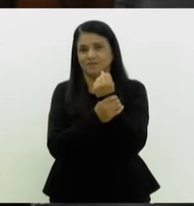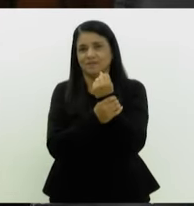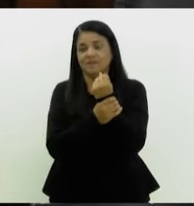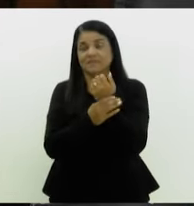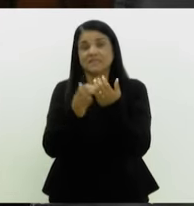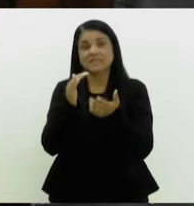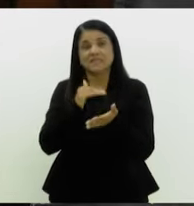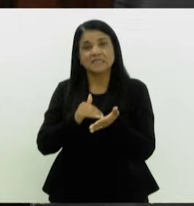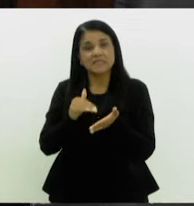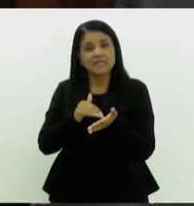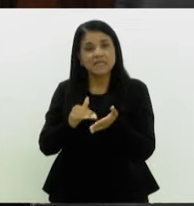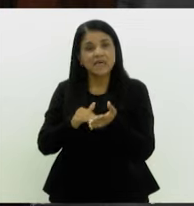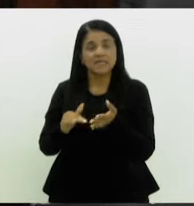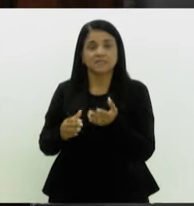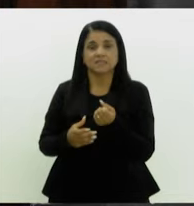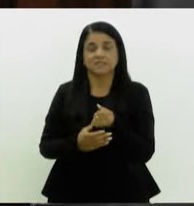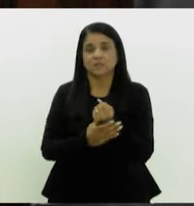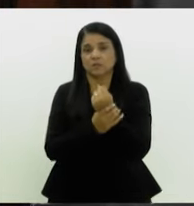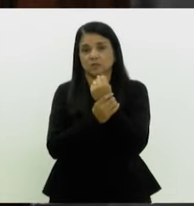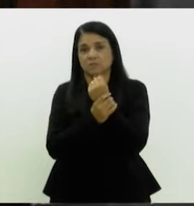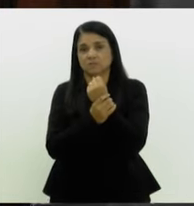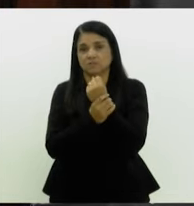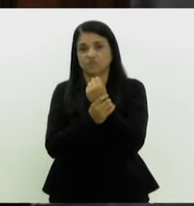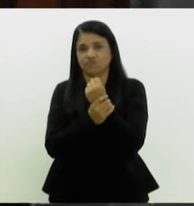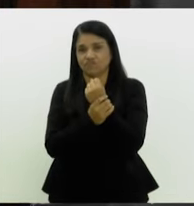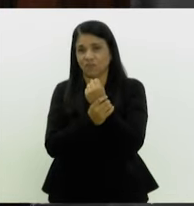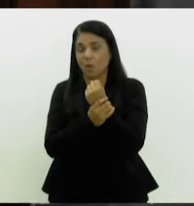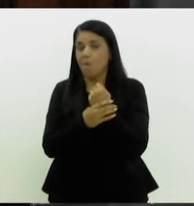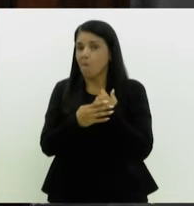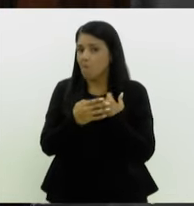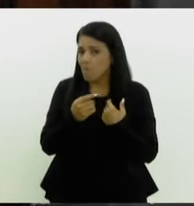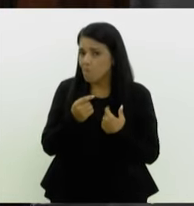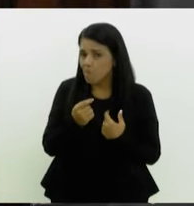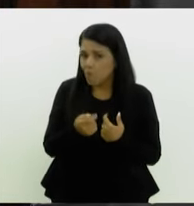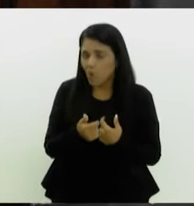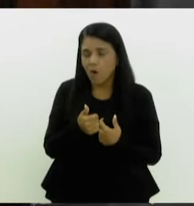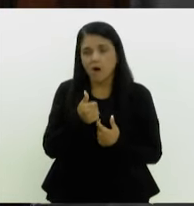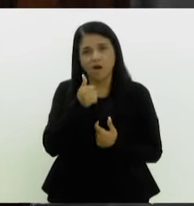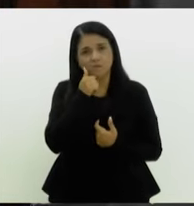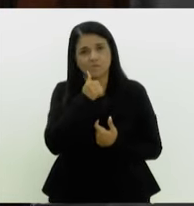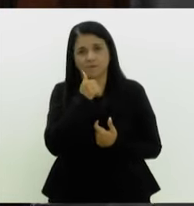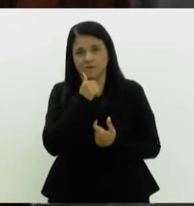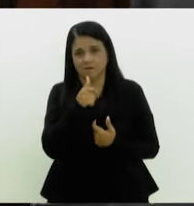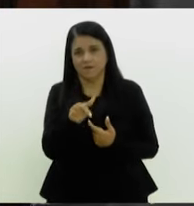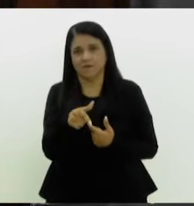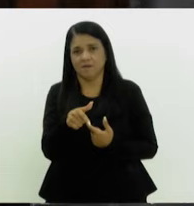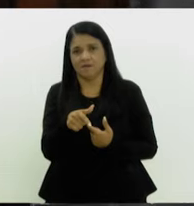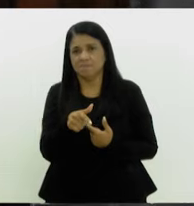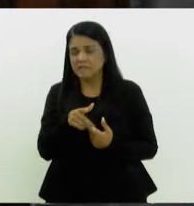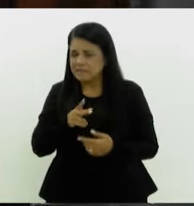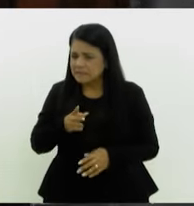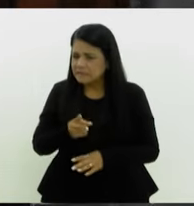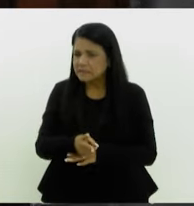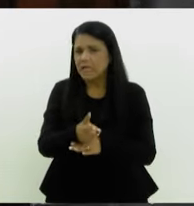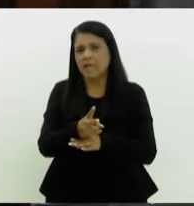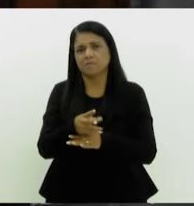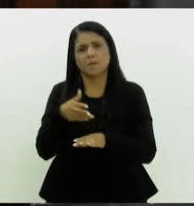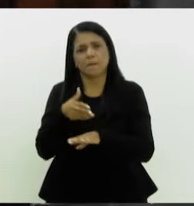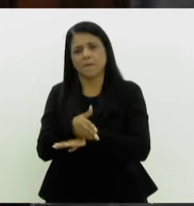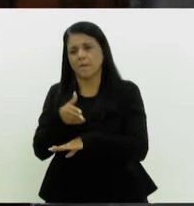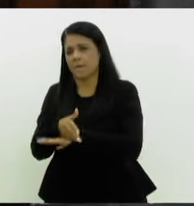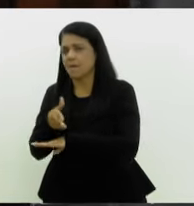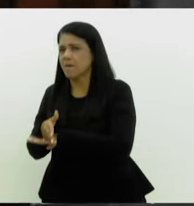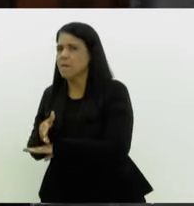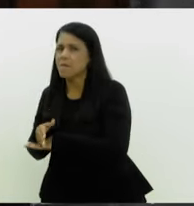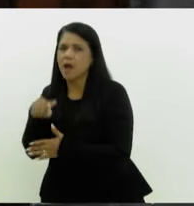secretária de segurança um espaço pouco ocupado por mulheres mas que teve presente em várias lutas Marta